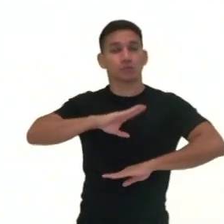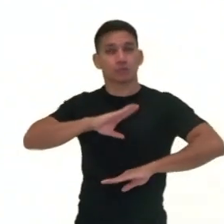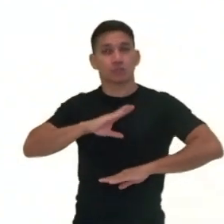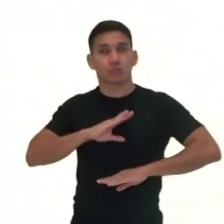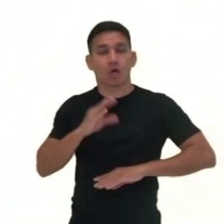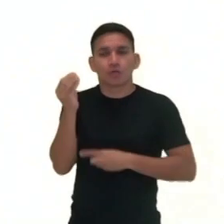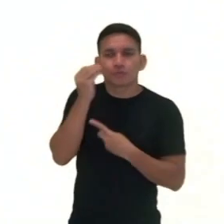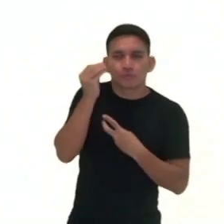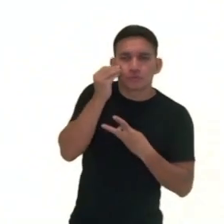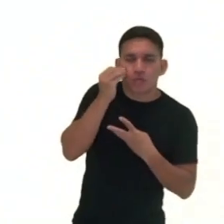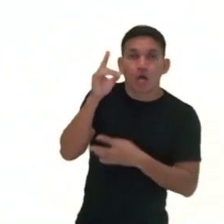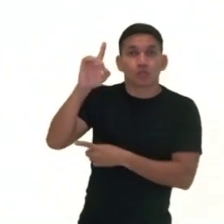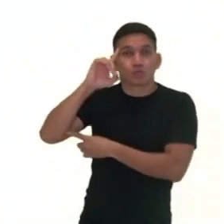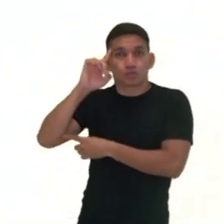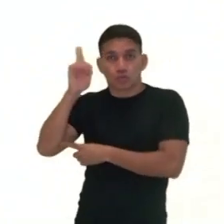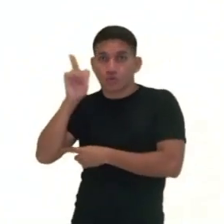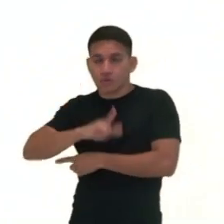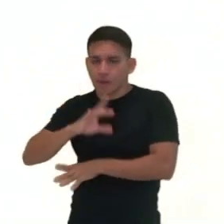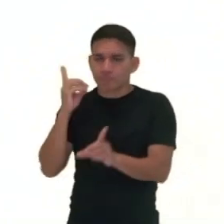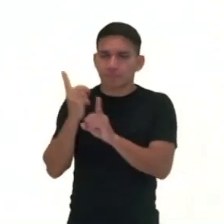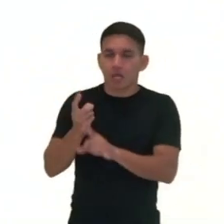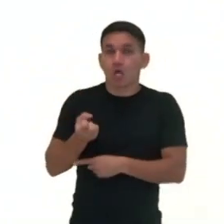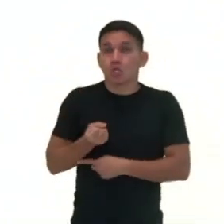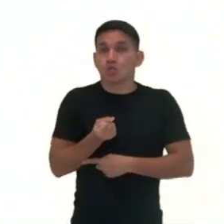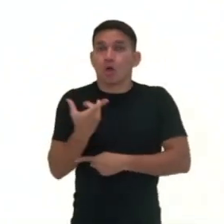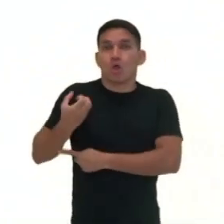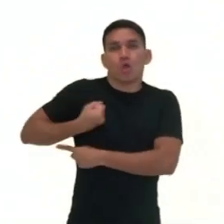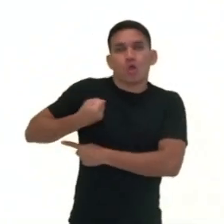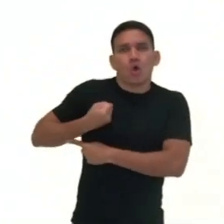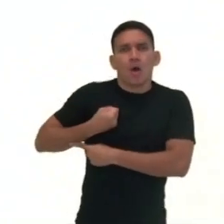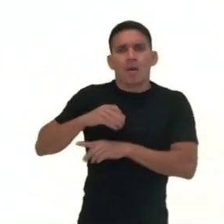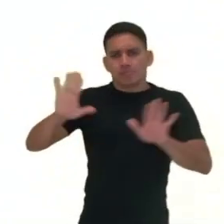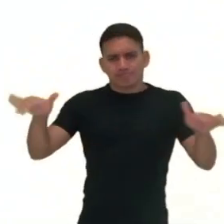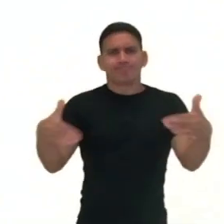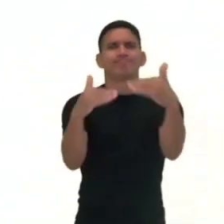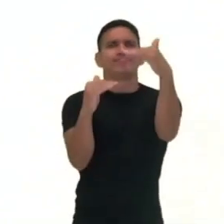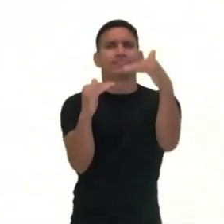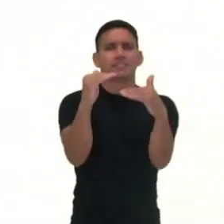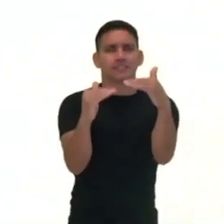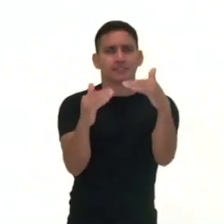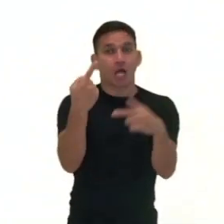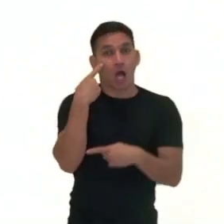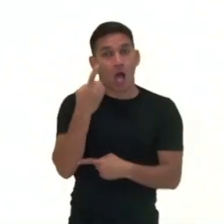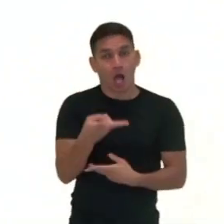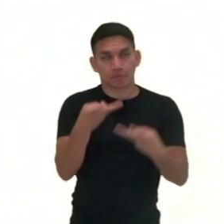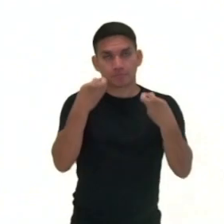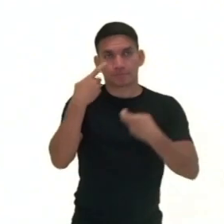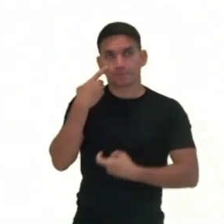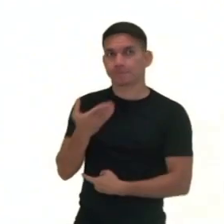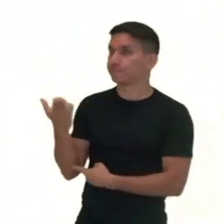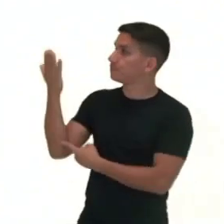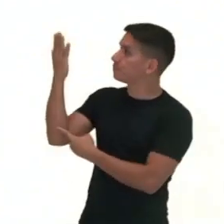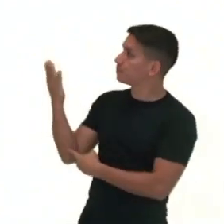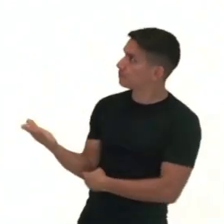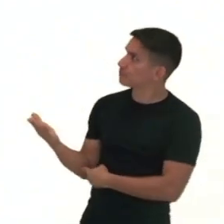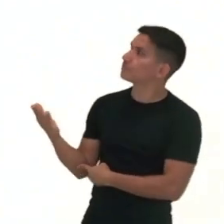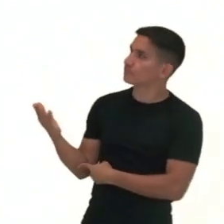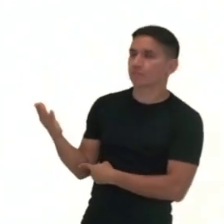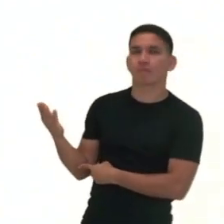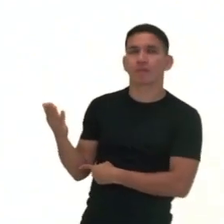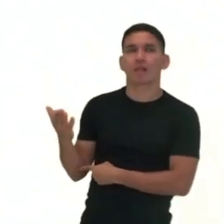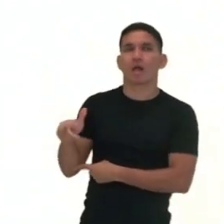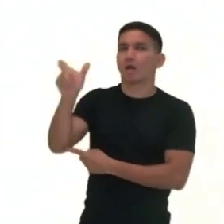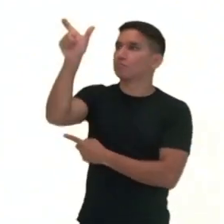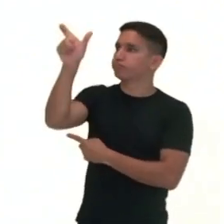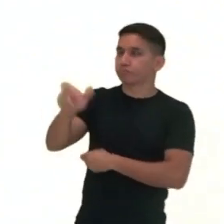encontramos os números diretamente proporcionais. Veja, aqui eu tenho um